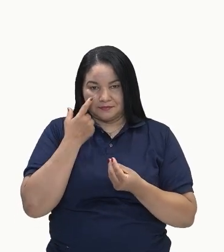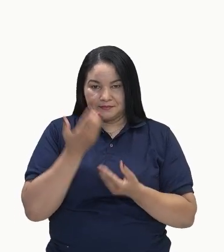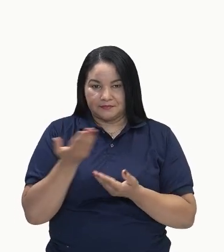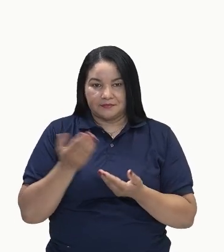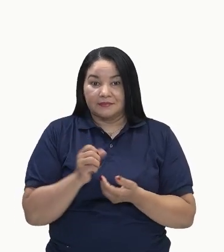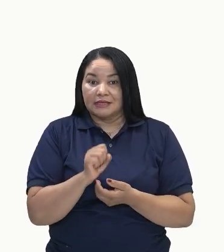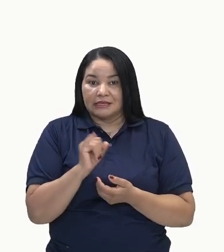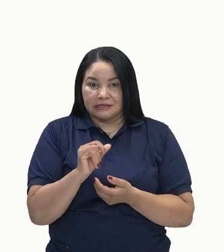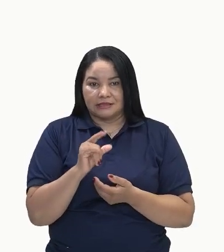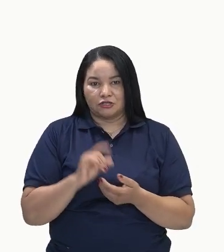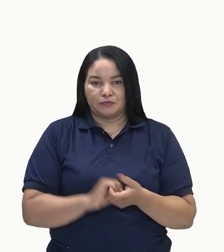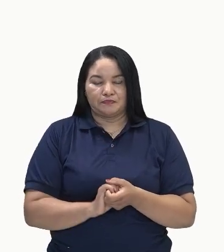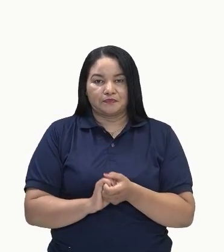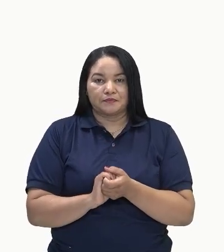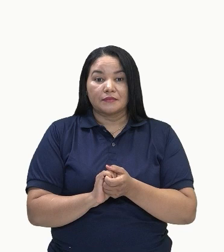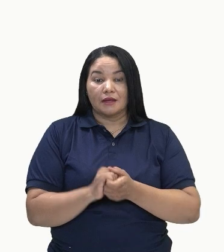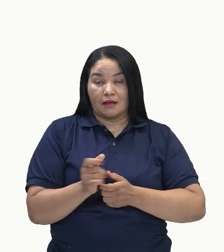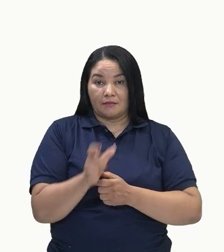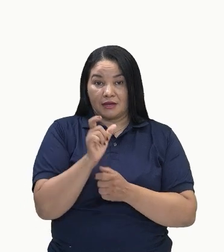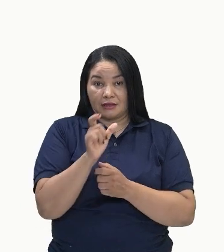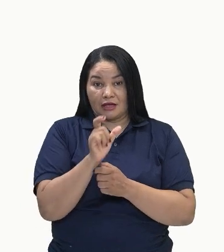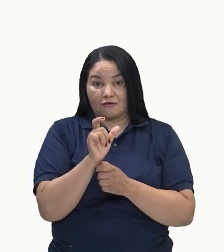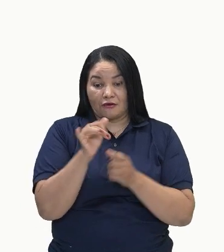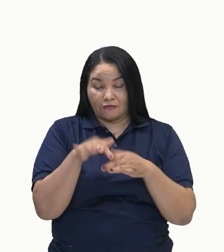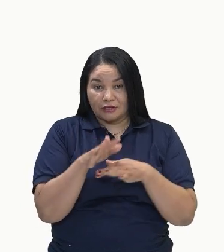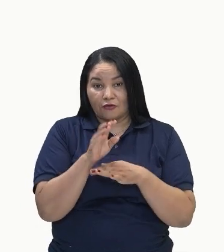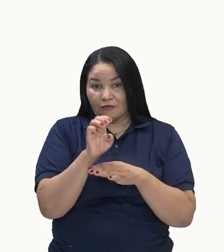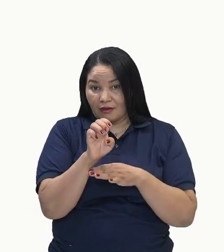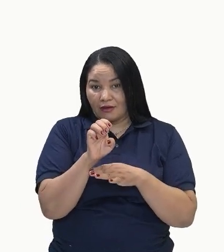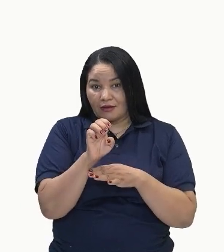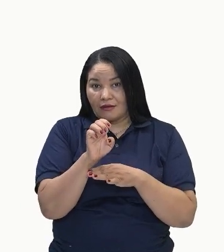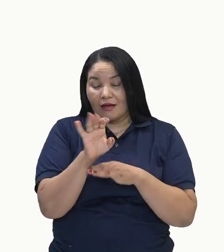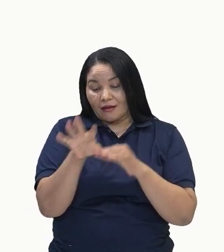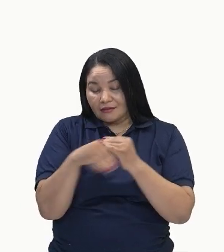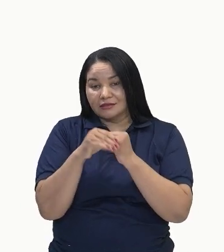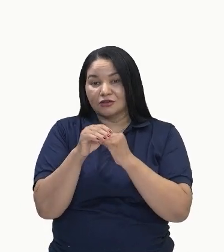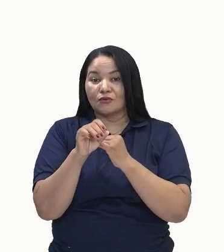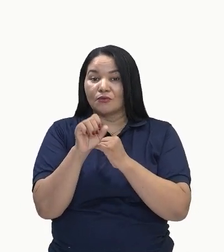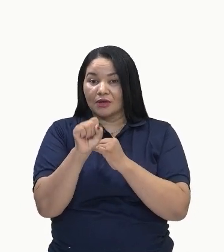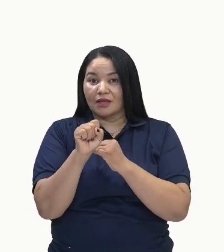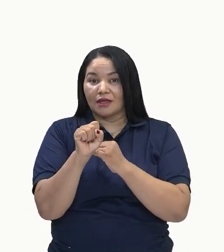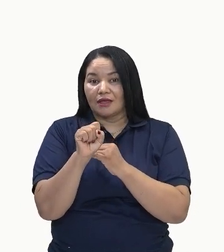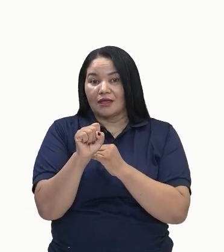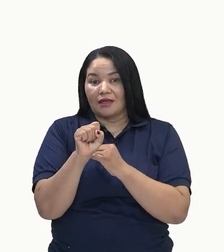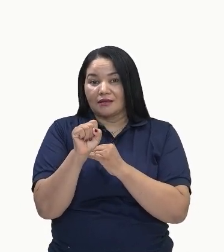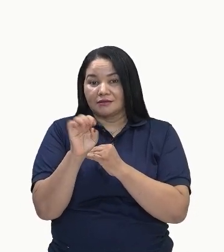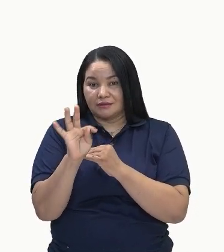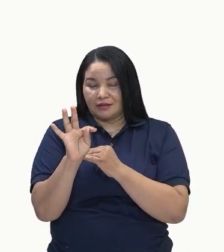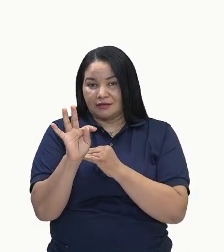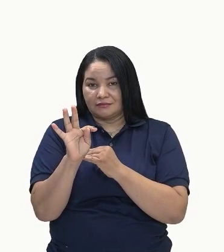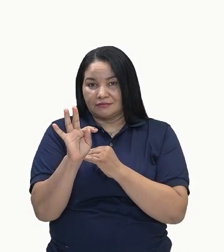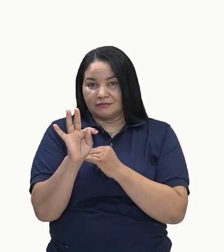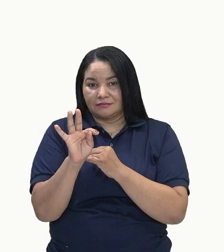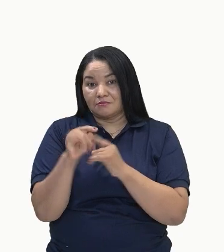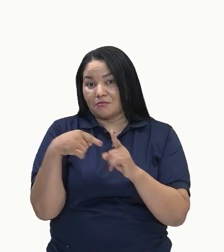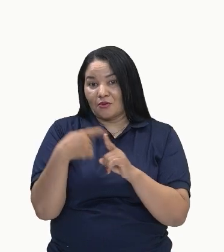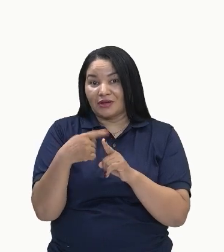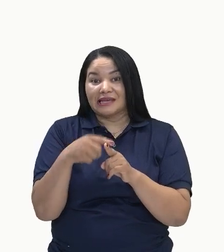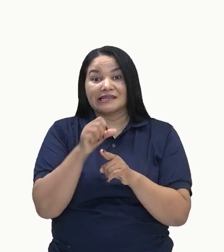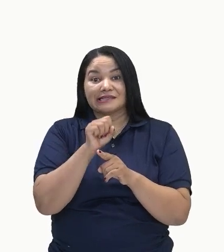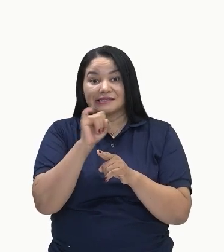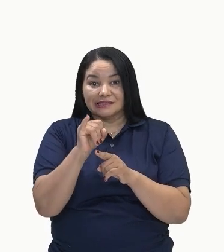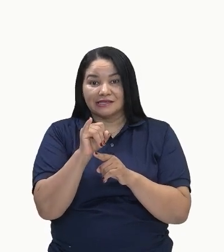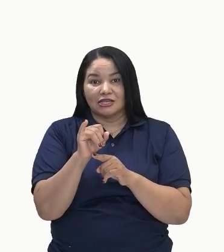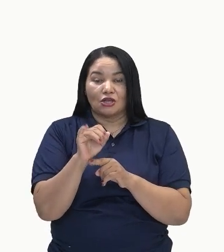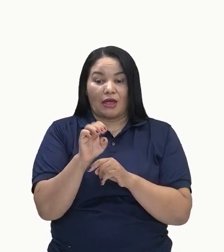tiver terminação em E, eu só vou acrescentar ST. Senão, eu teria que dobrar aqui, né? O adjetivo ficaria